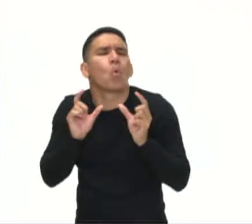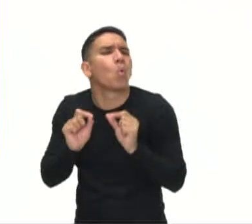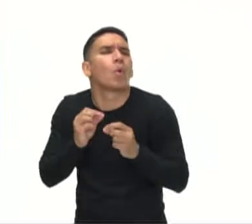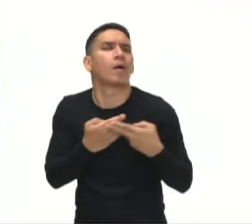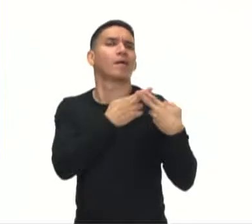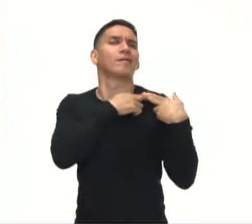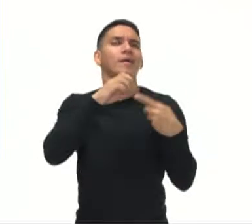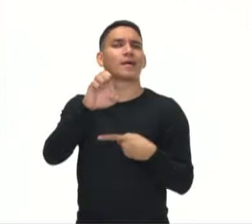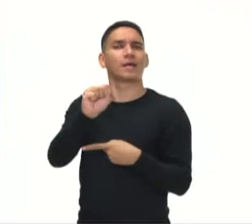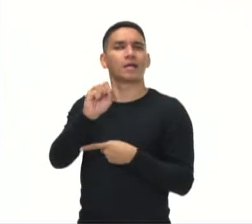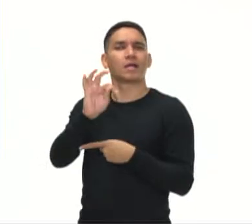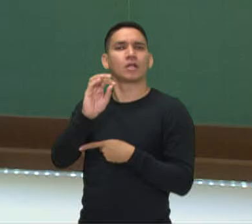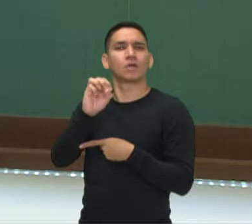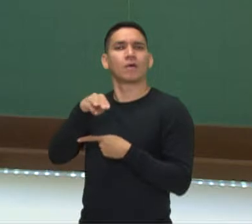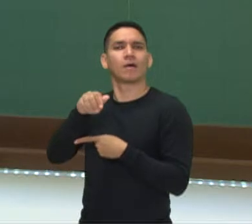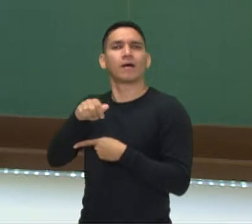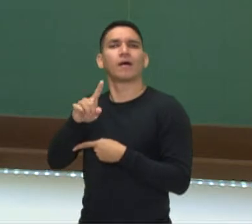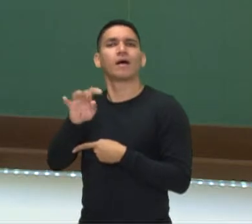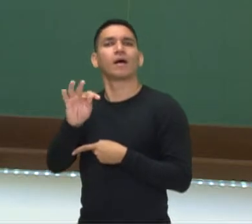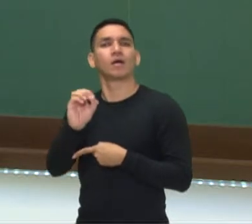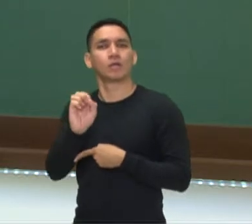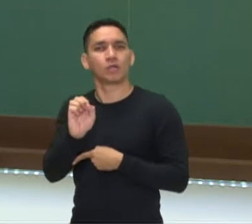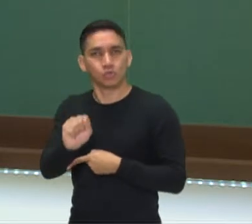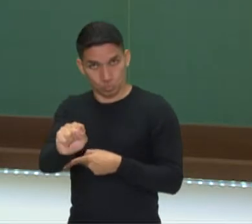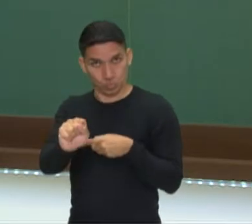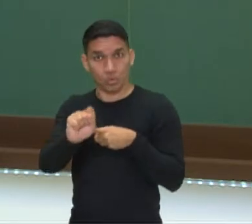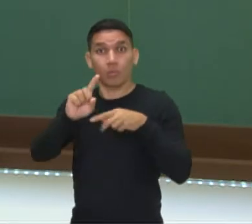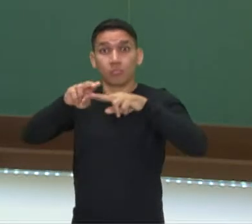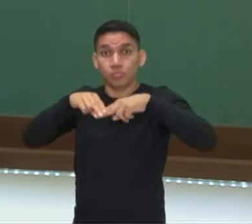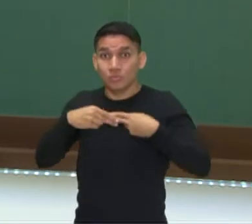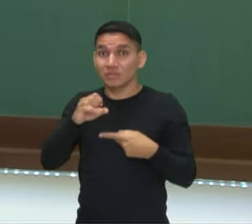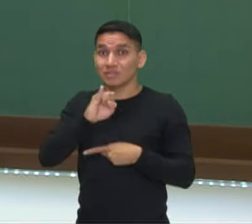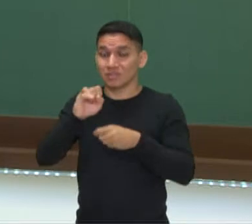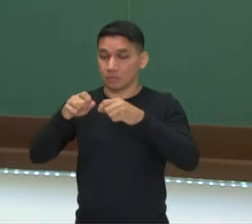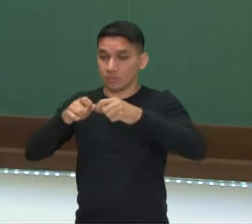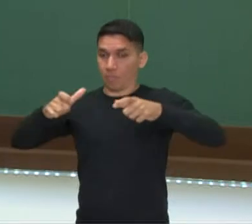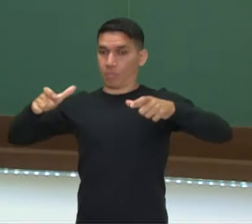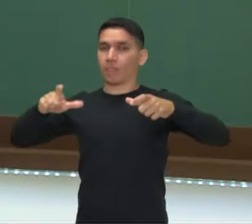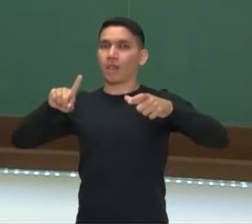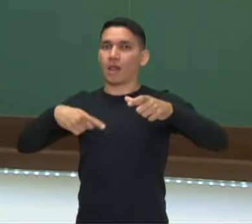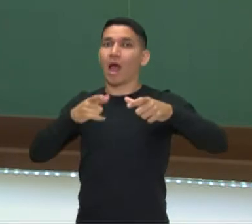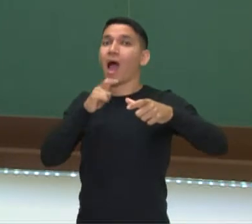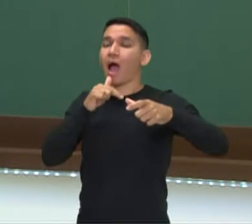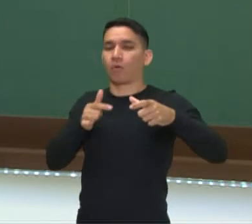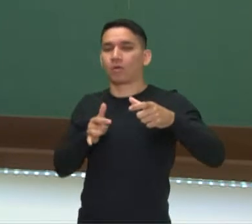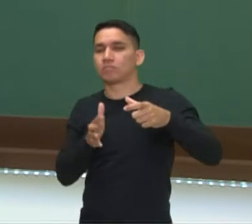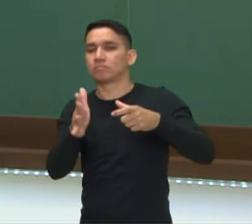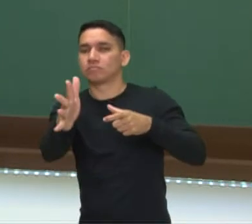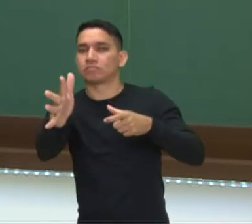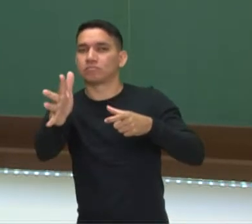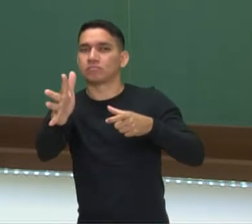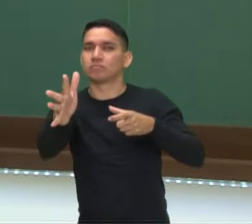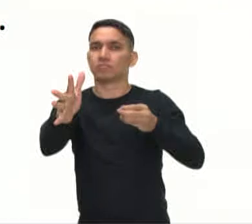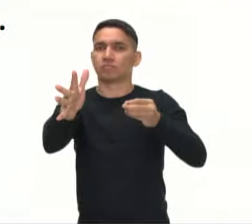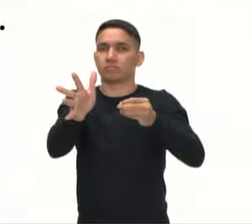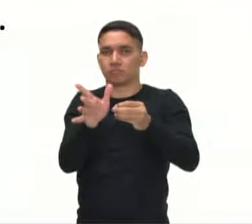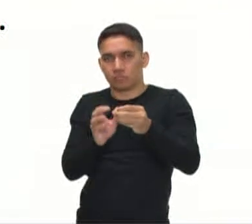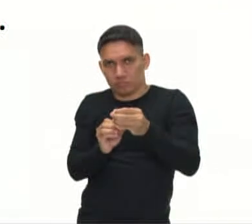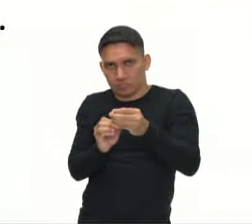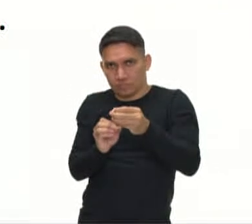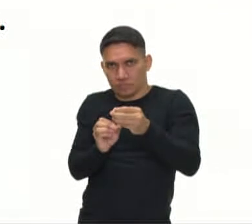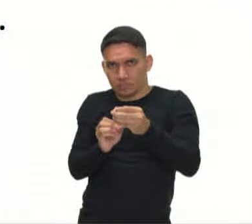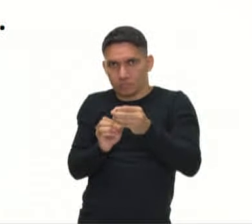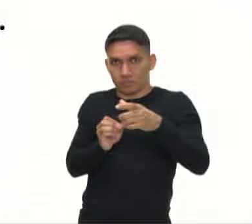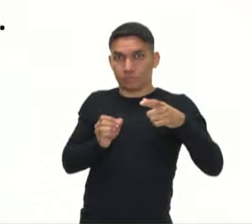estão abertos, então a água evapora. Essa foi a primeira coleta que ele fez. A segunda está relacionada com